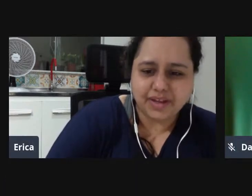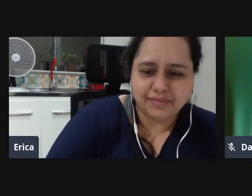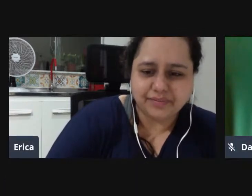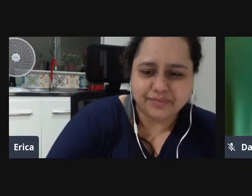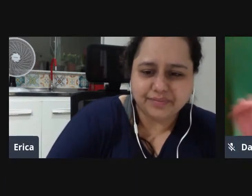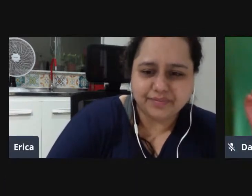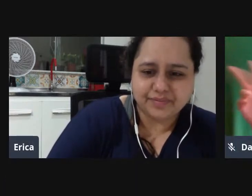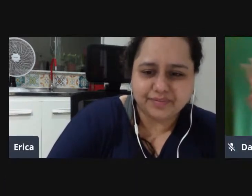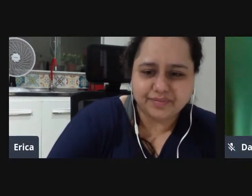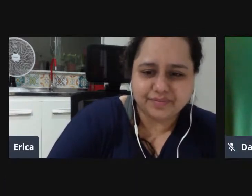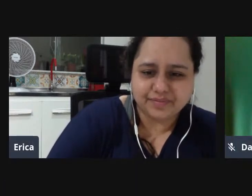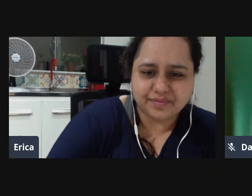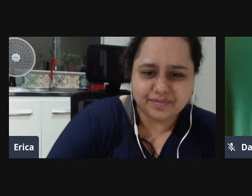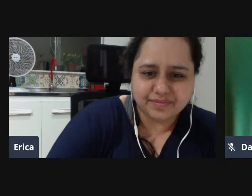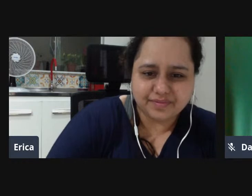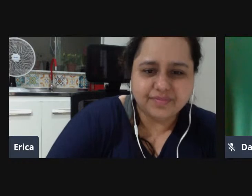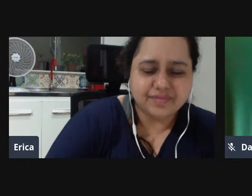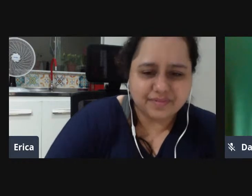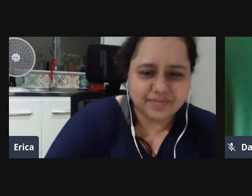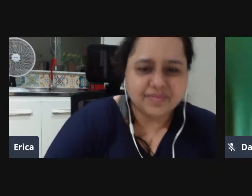Muito bem.